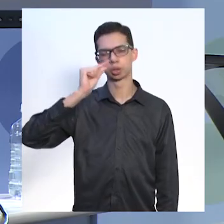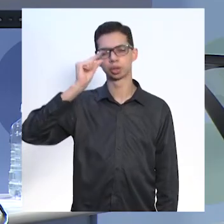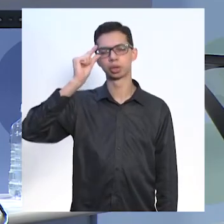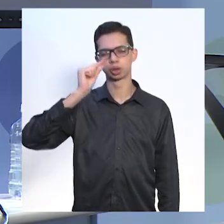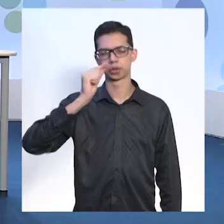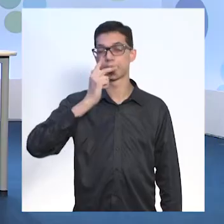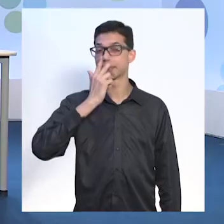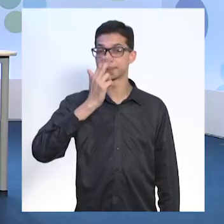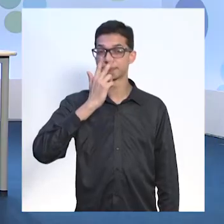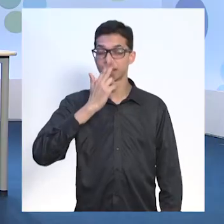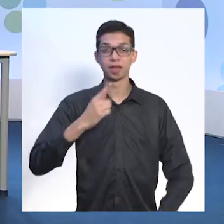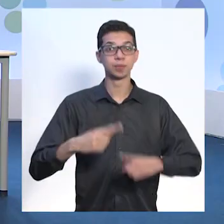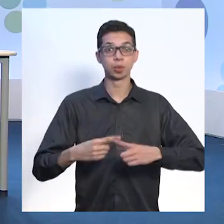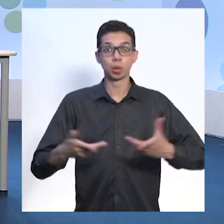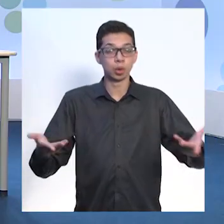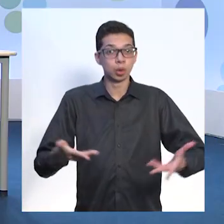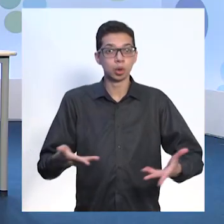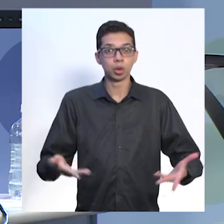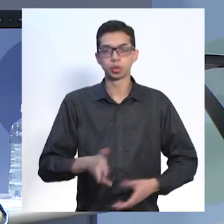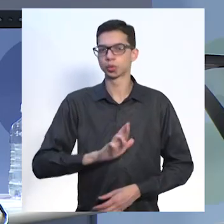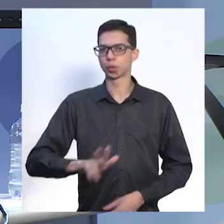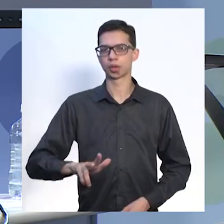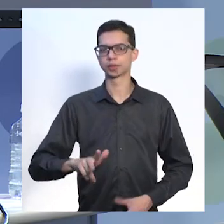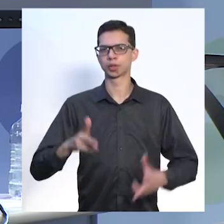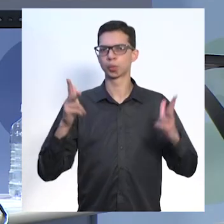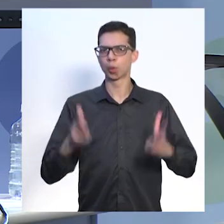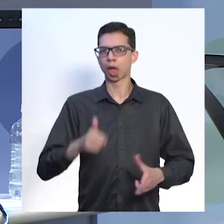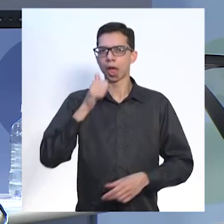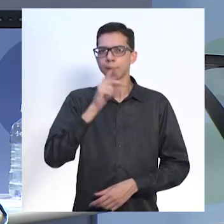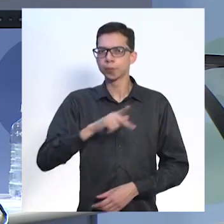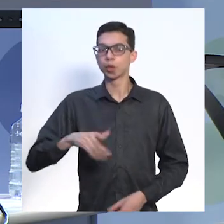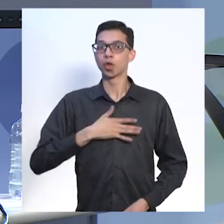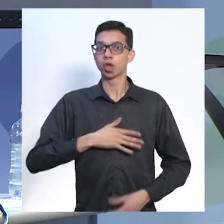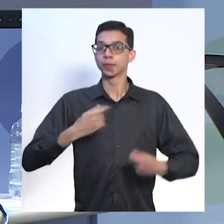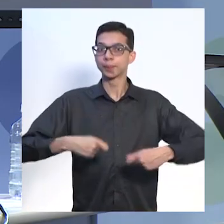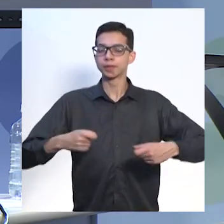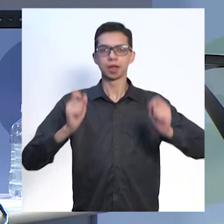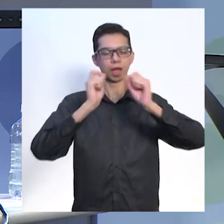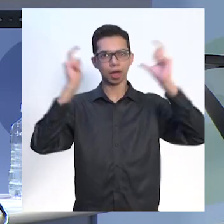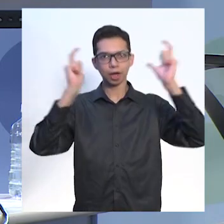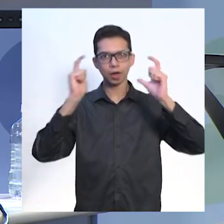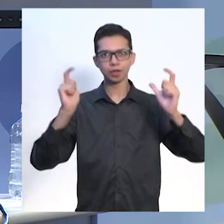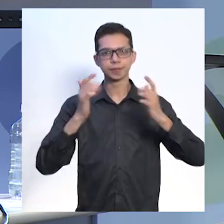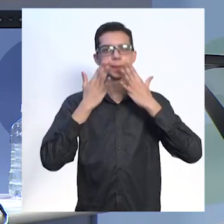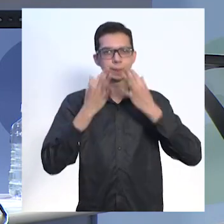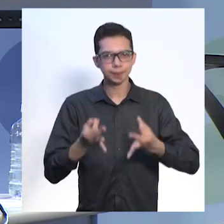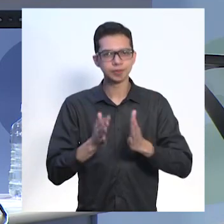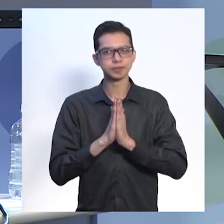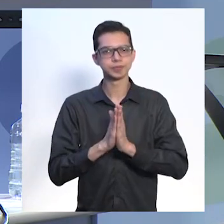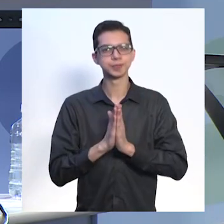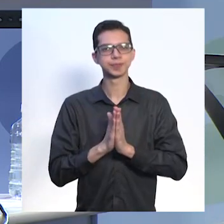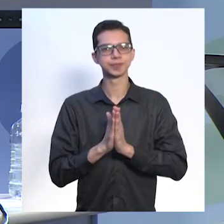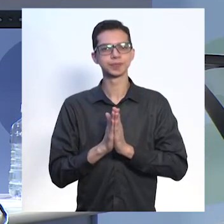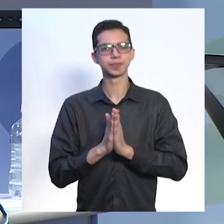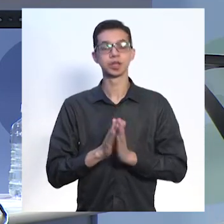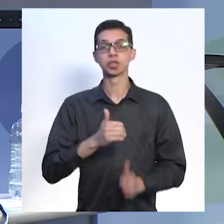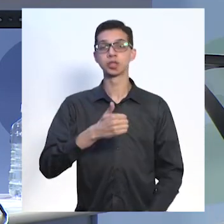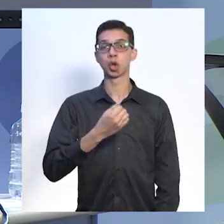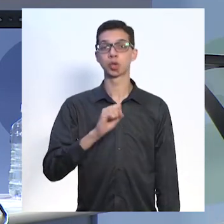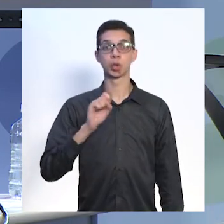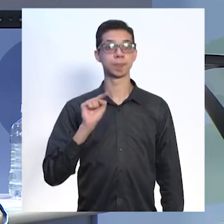porque hoje não tá do jeito que a Pro gosta, tem que dar uma acordada. Vamos prestar mais atenção aí, meus amores. 18.000